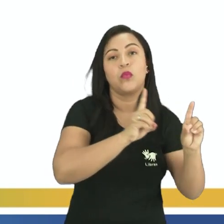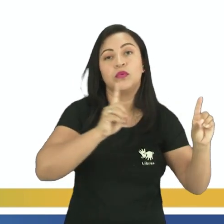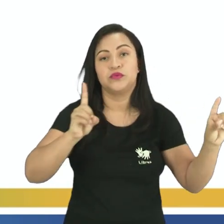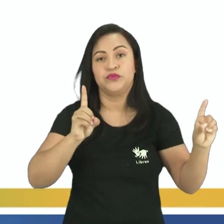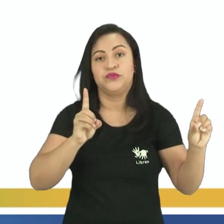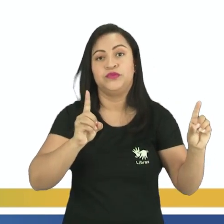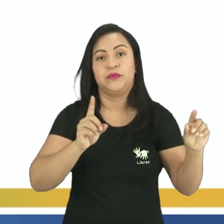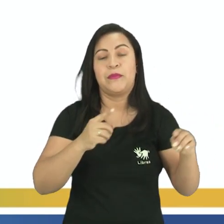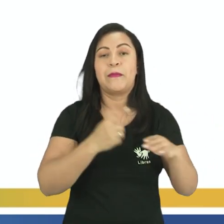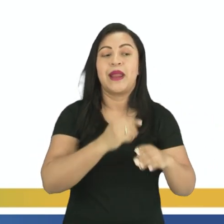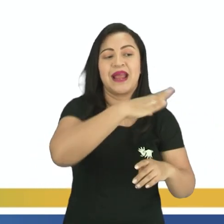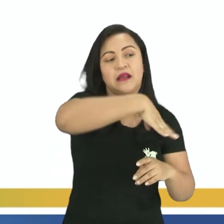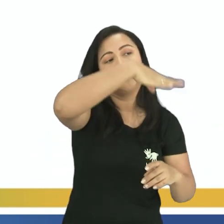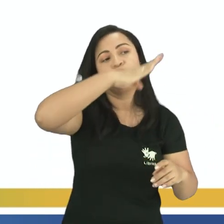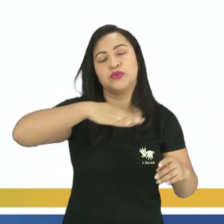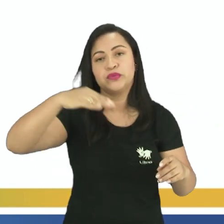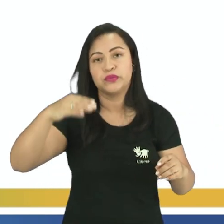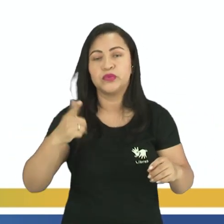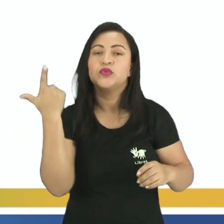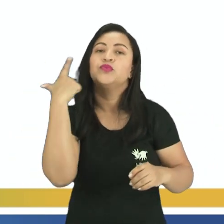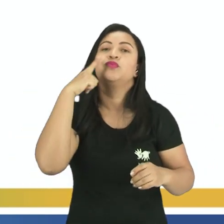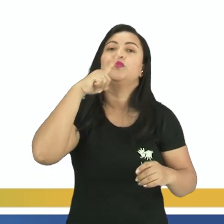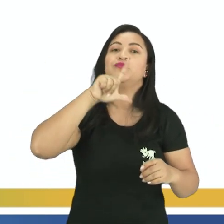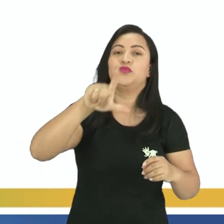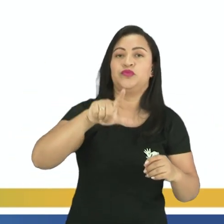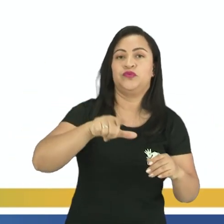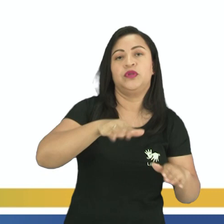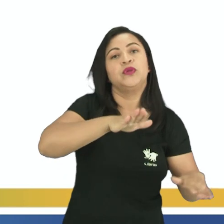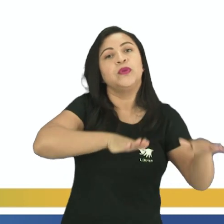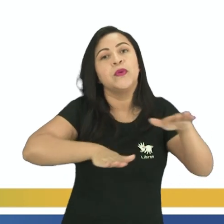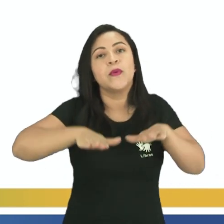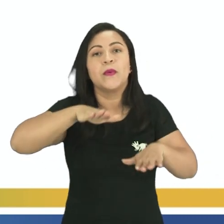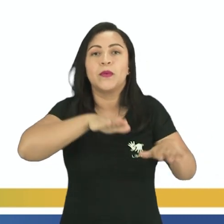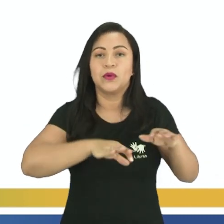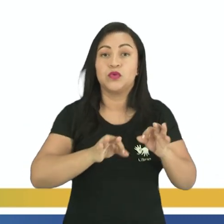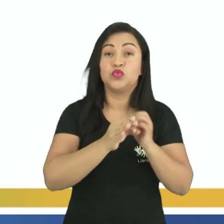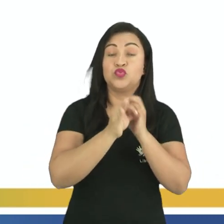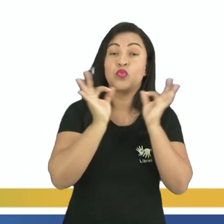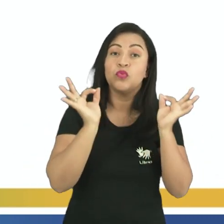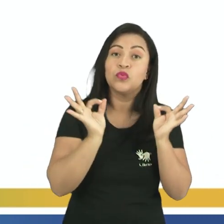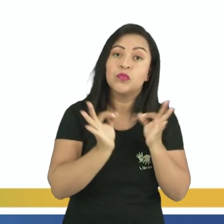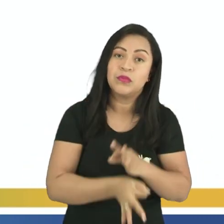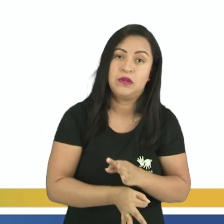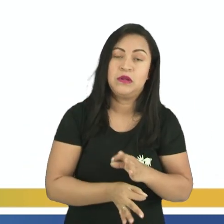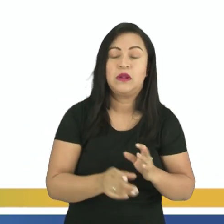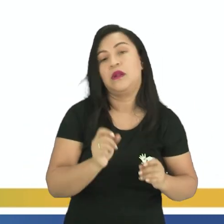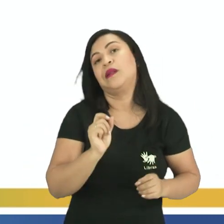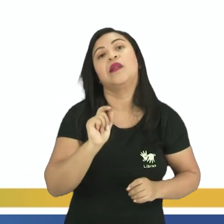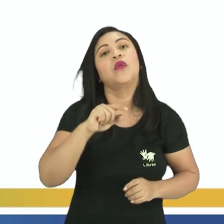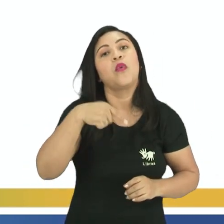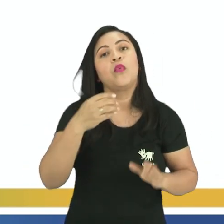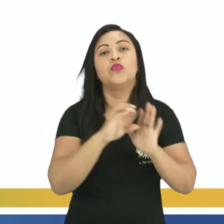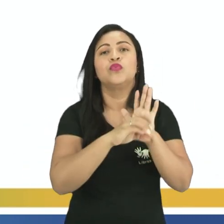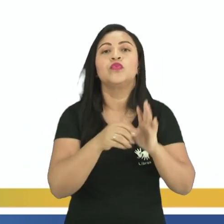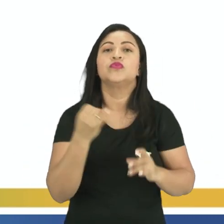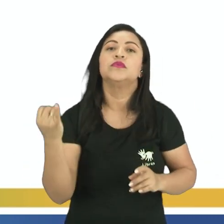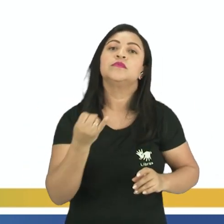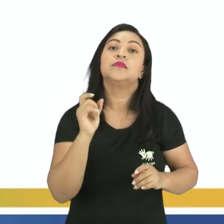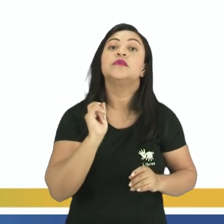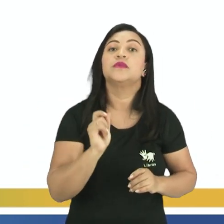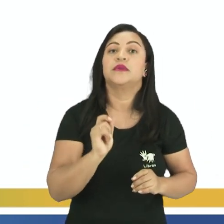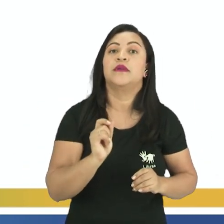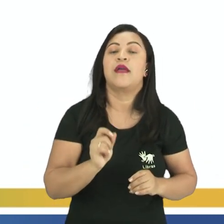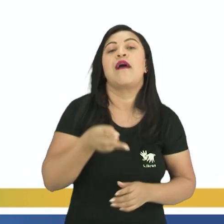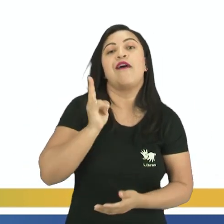que essa onda ela consiga fazer uma oscilação completa. E outro conceito que é importante é com relação à